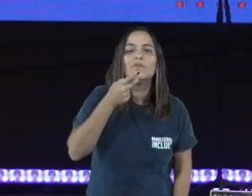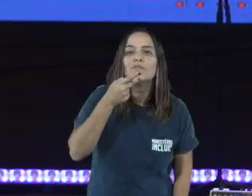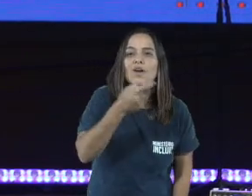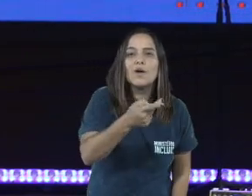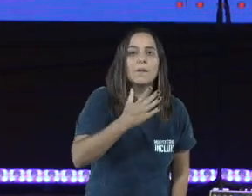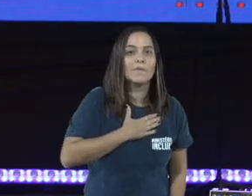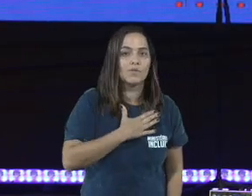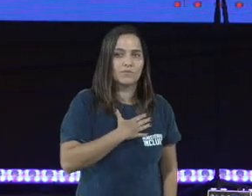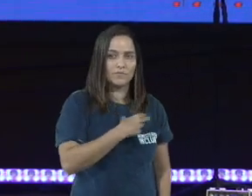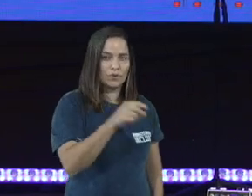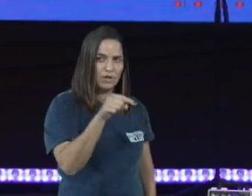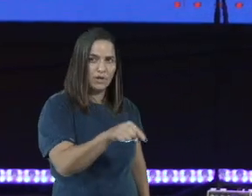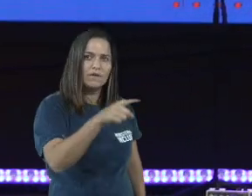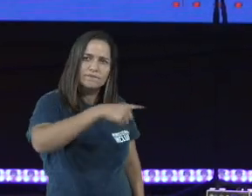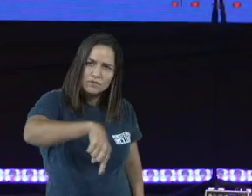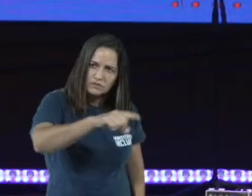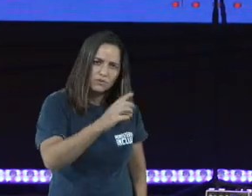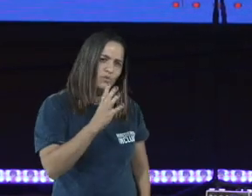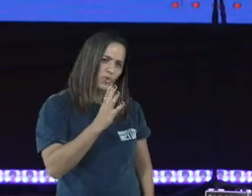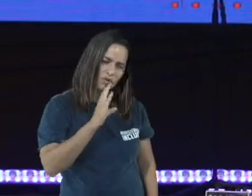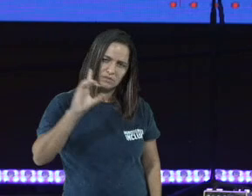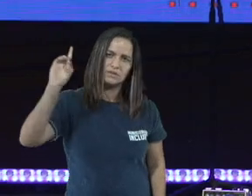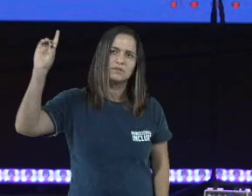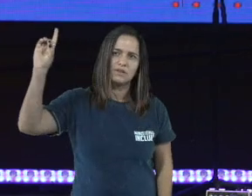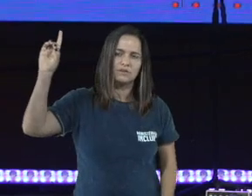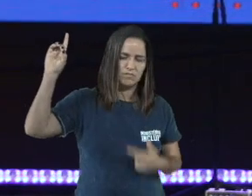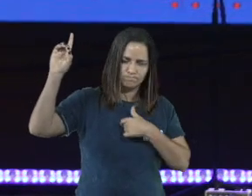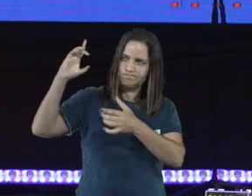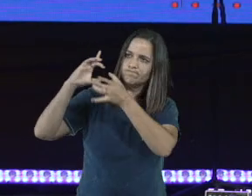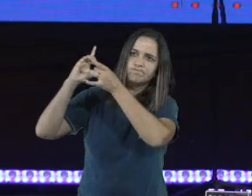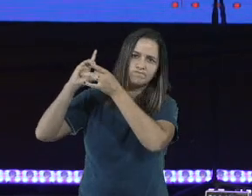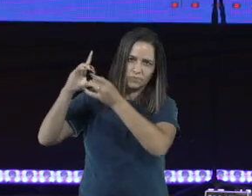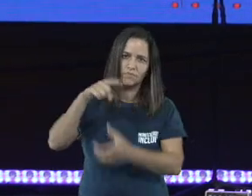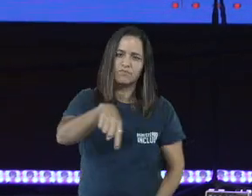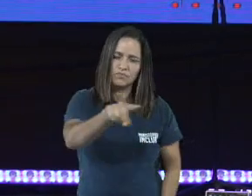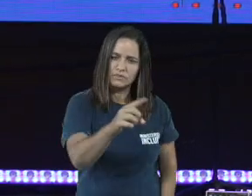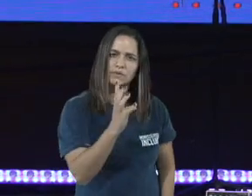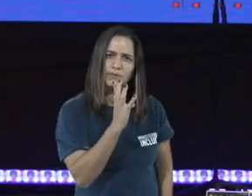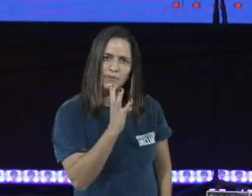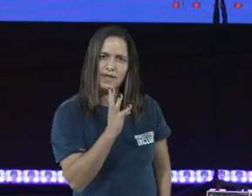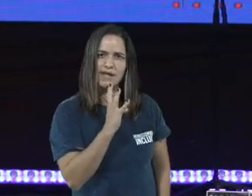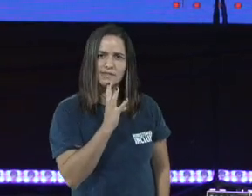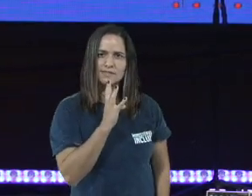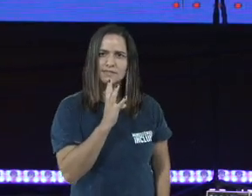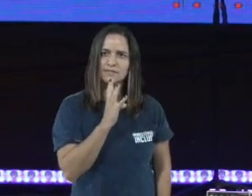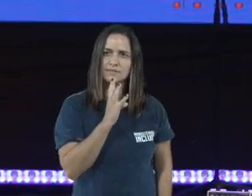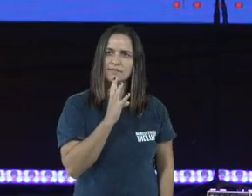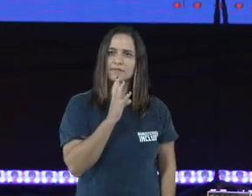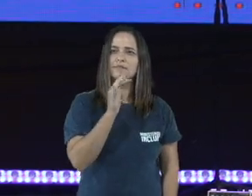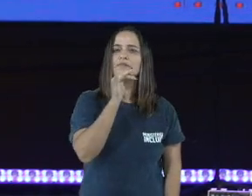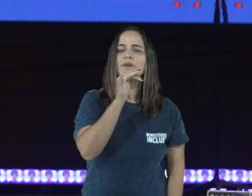da sua vida o que você vai falar com ela na sua vida caiu o dinheiro